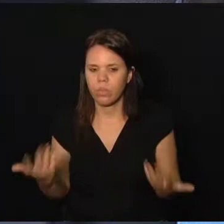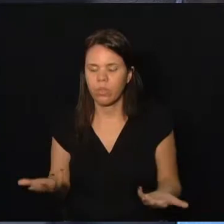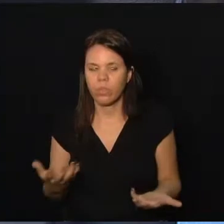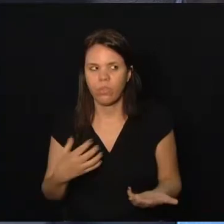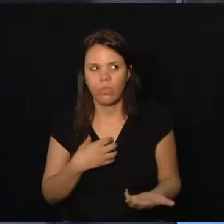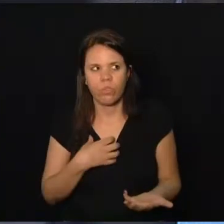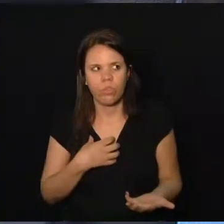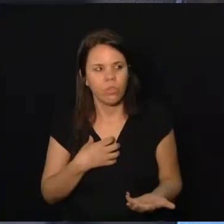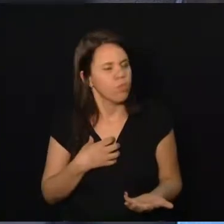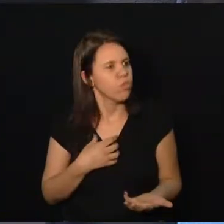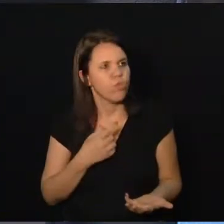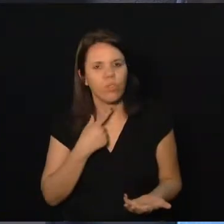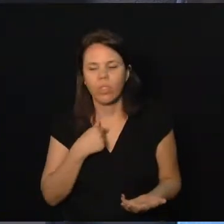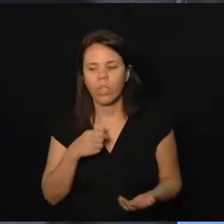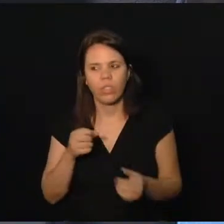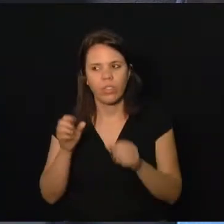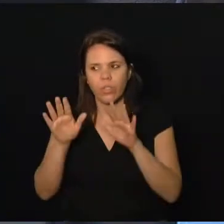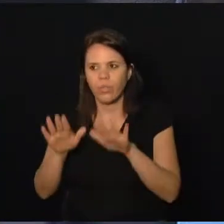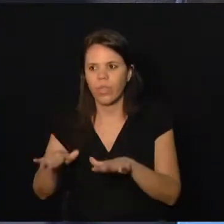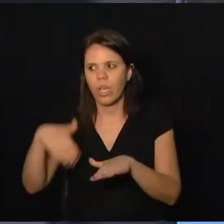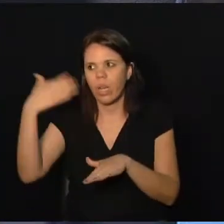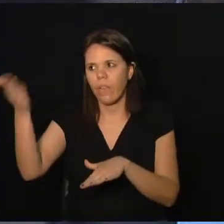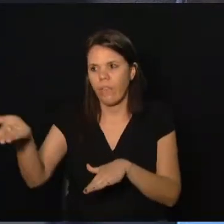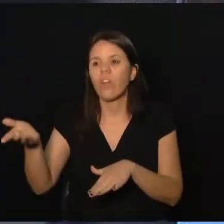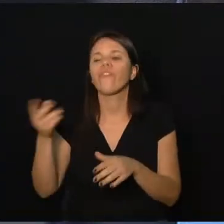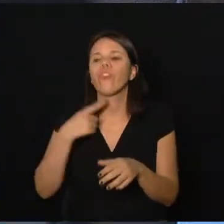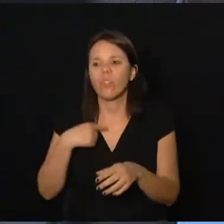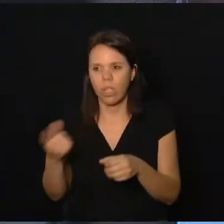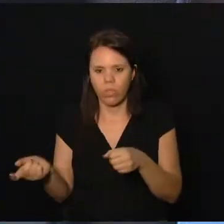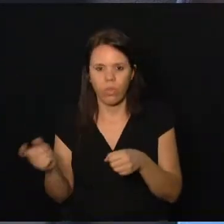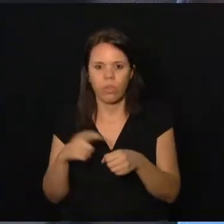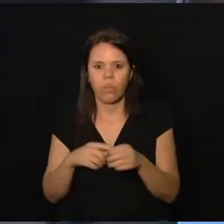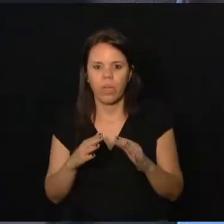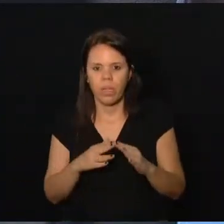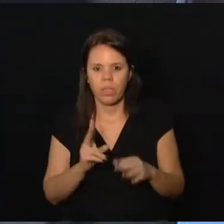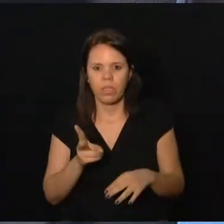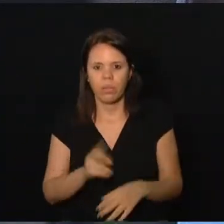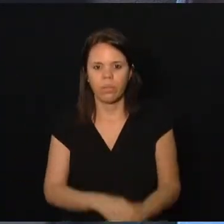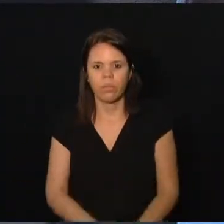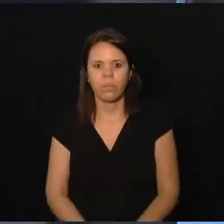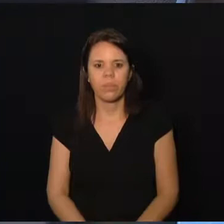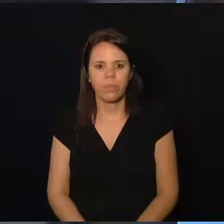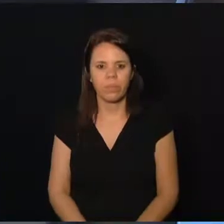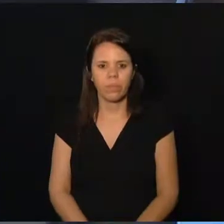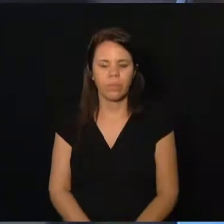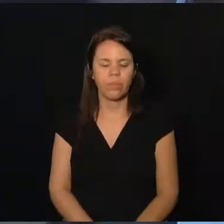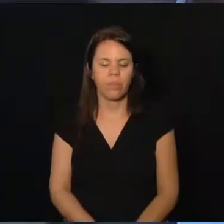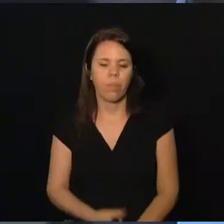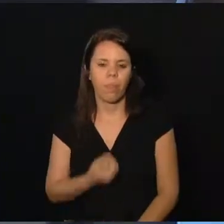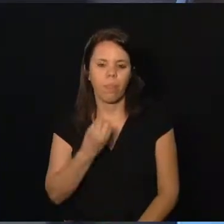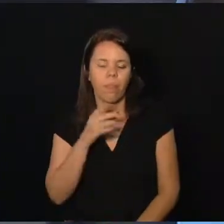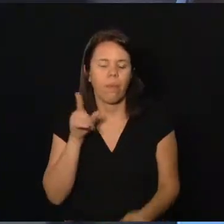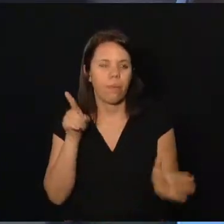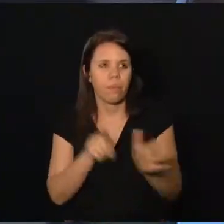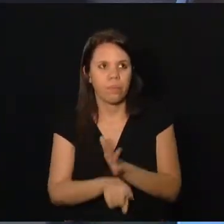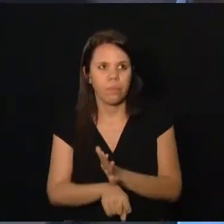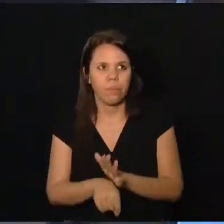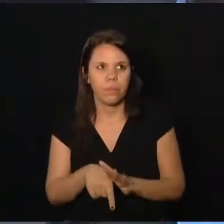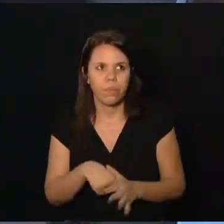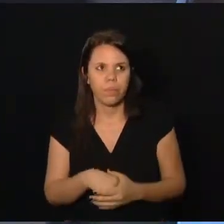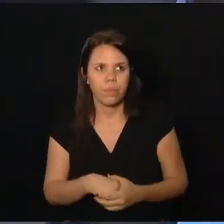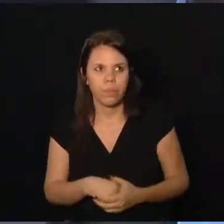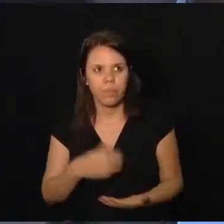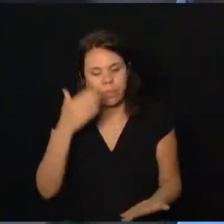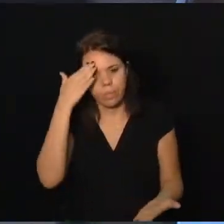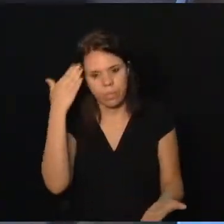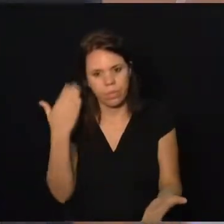não sintam vontade de ficar lá fora, mas sintam vontade de voltar para casa. É uma boa pergunta, né? Eu